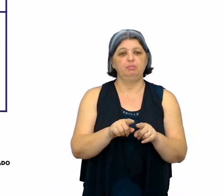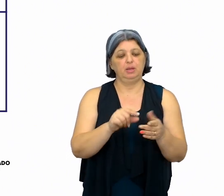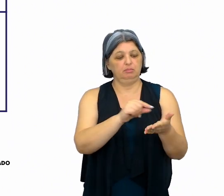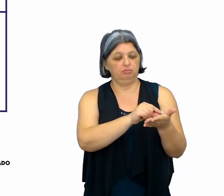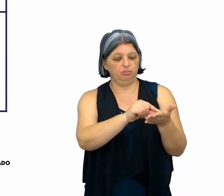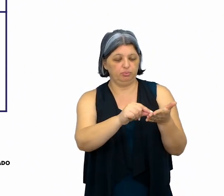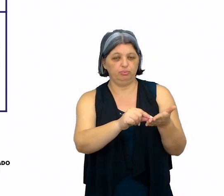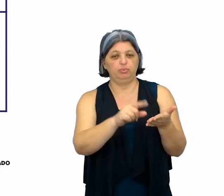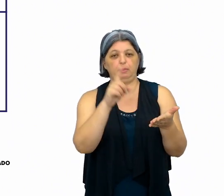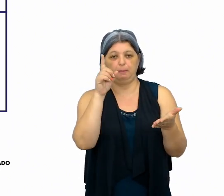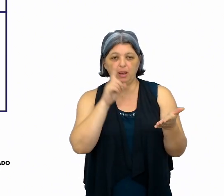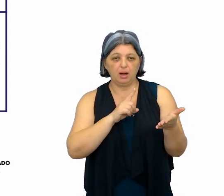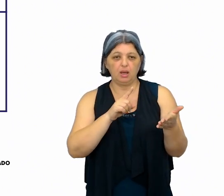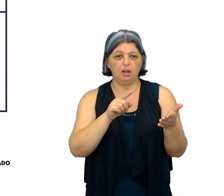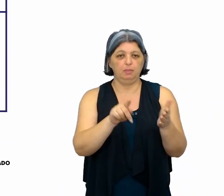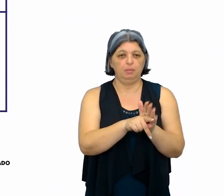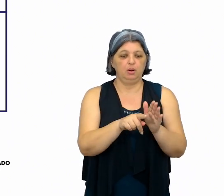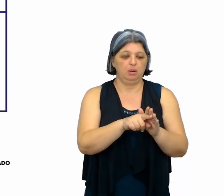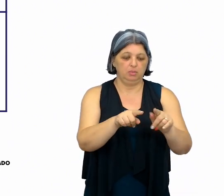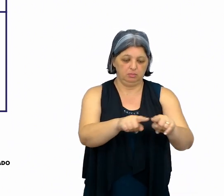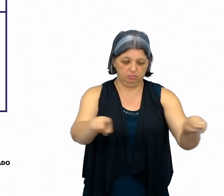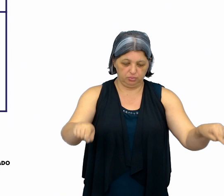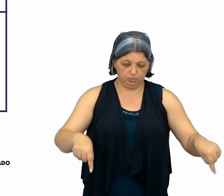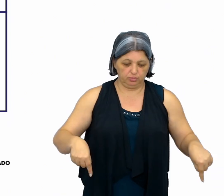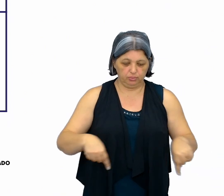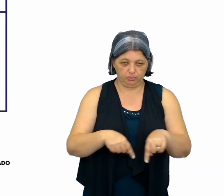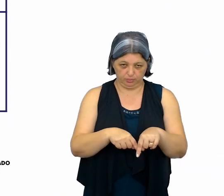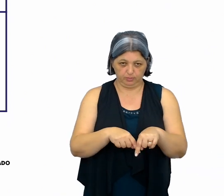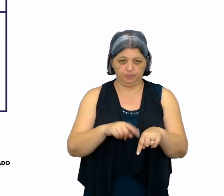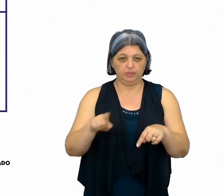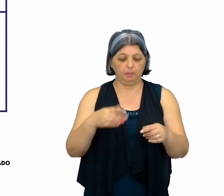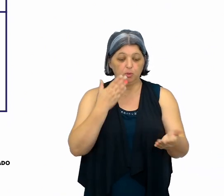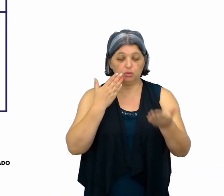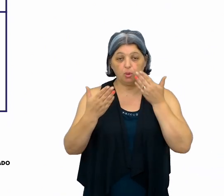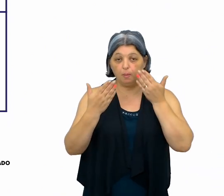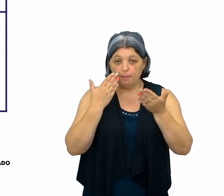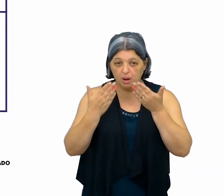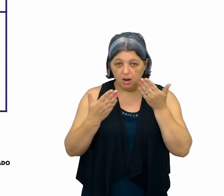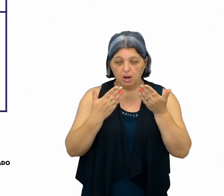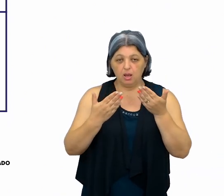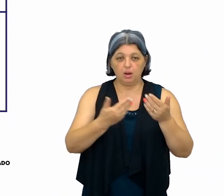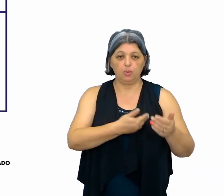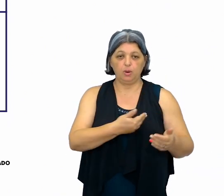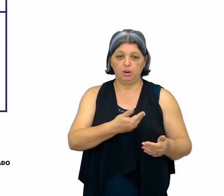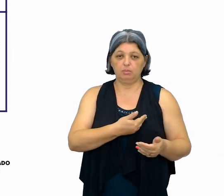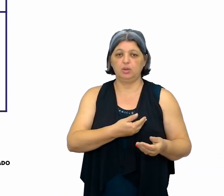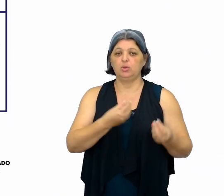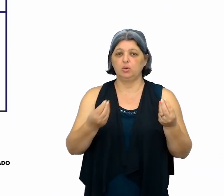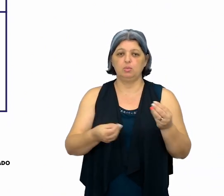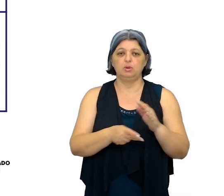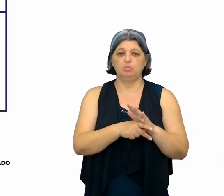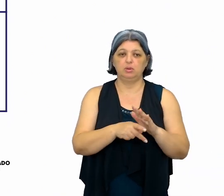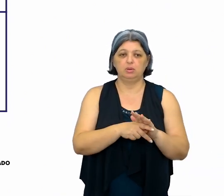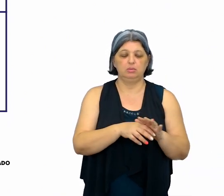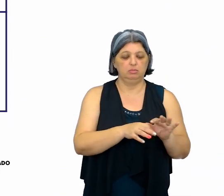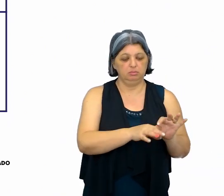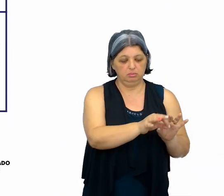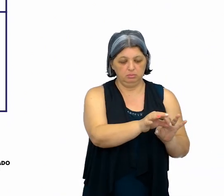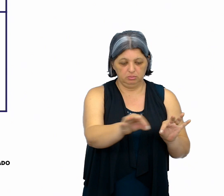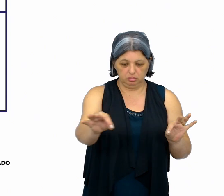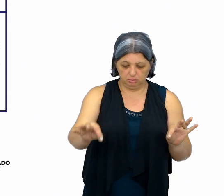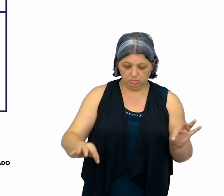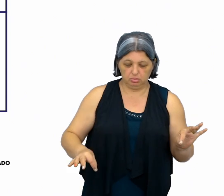amarelo o tamanho da quadra em cada jogo e depois comparar com um colega os grifos e só